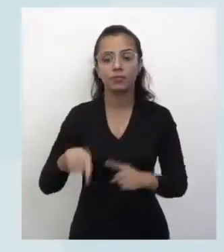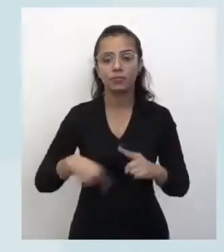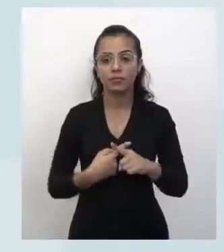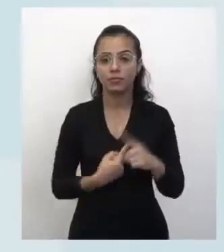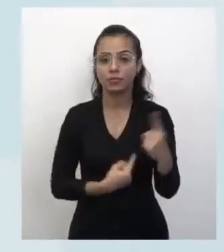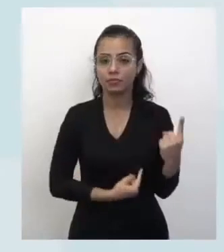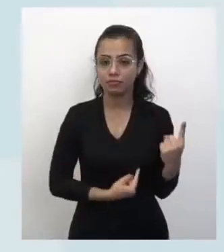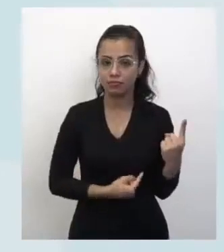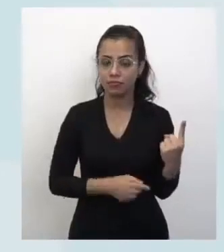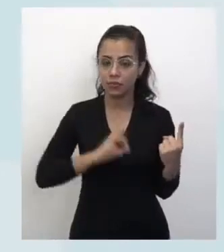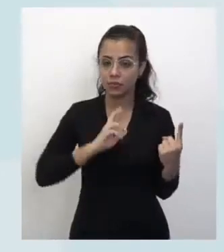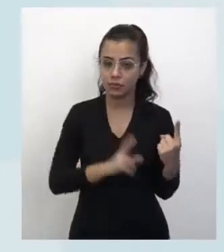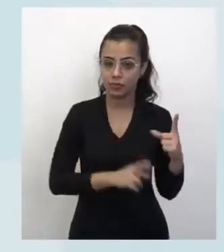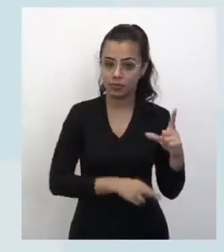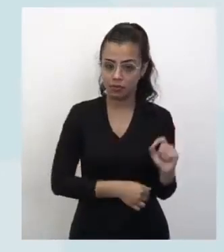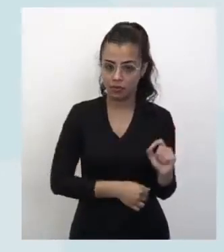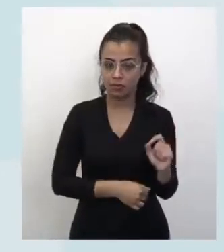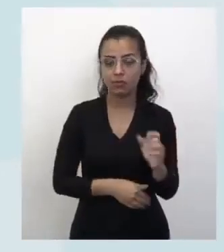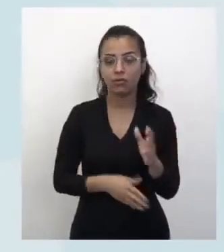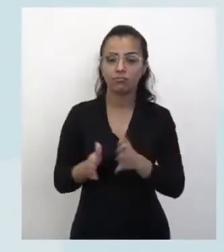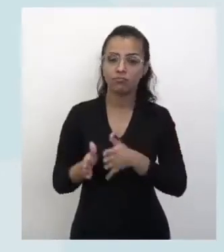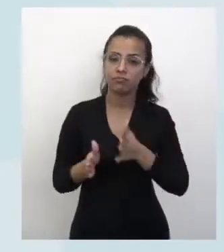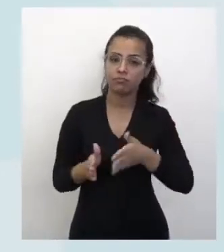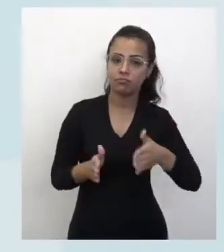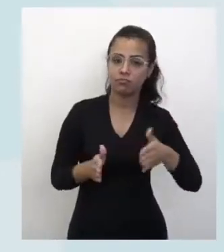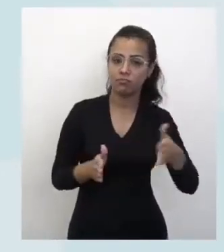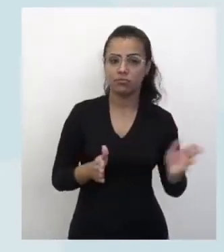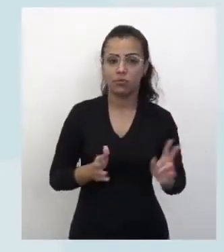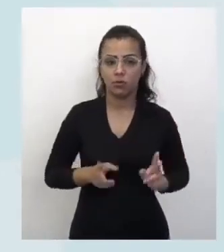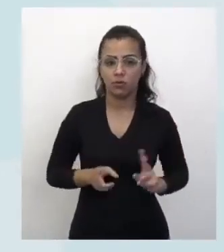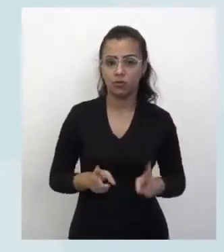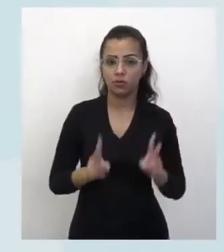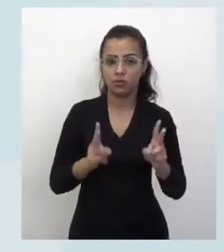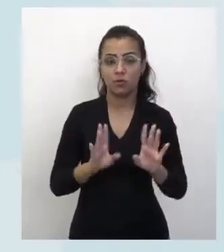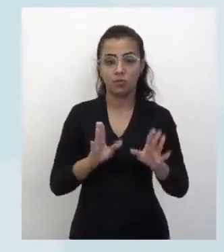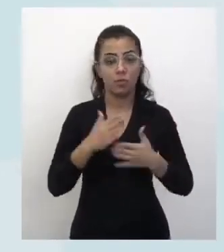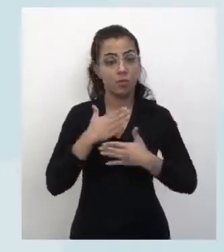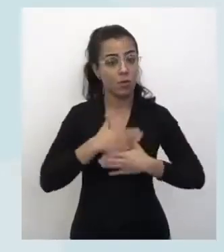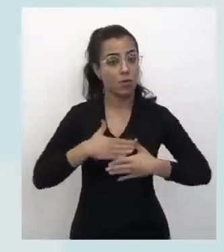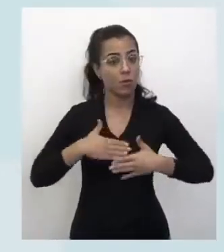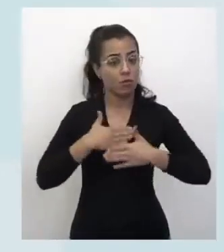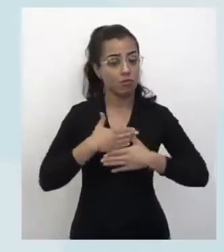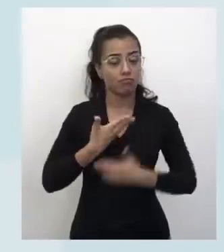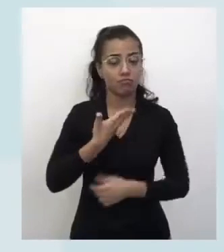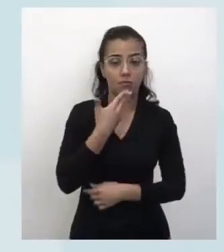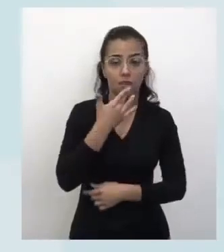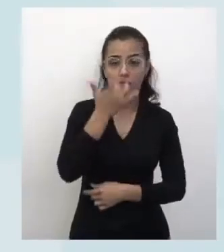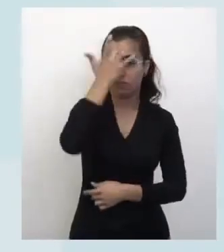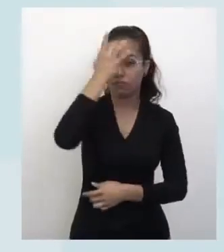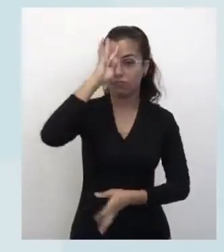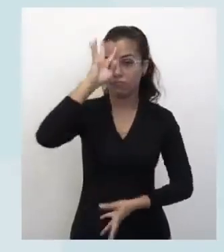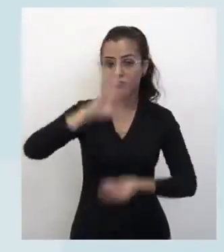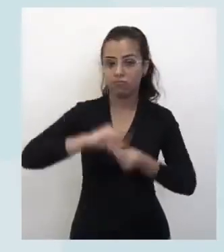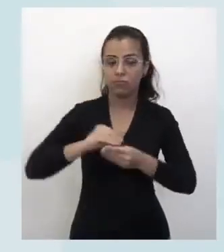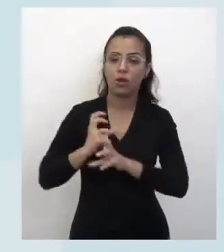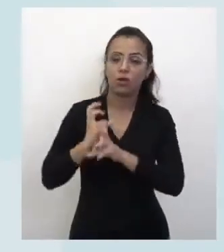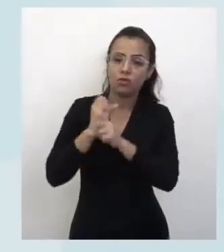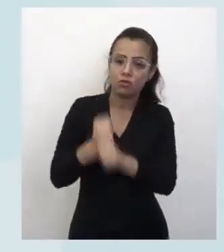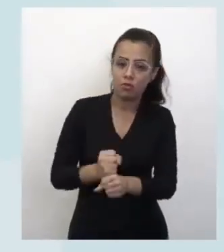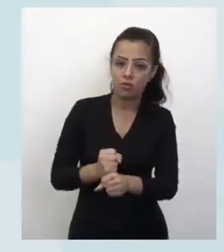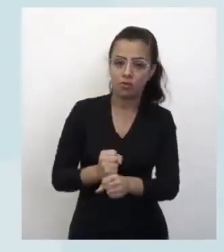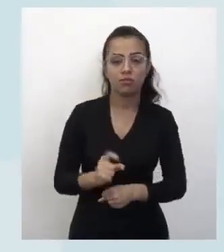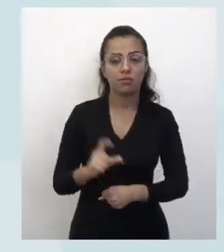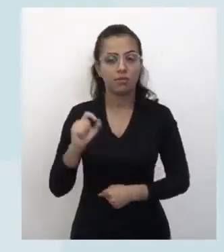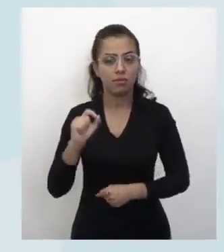1 dá 10, e assim sucessivamente, né, Osmar? Sim. Mas eu gosto da ideia de somar, né? Então, 0 mais 10